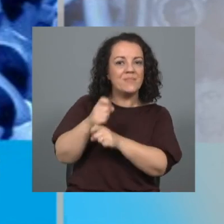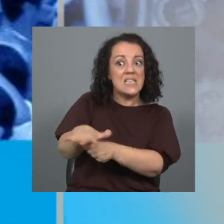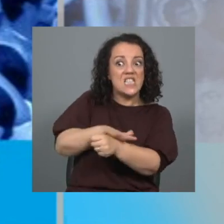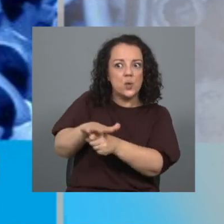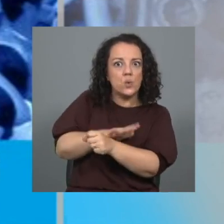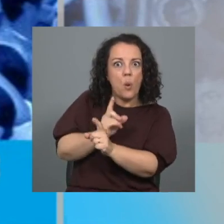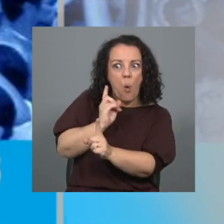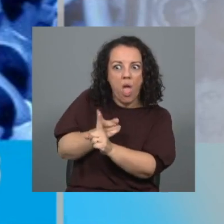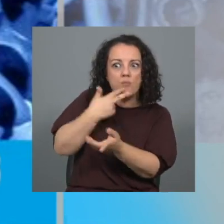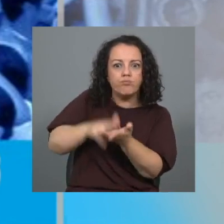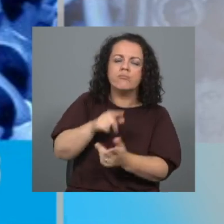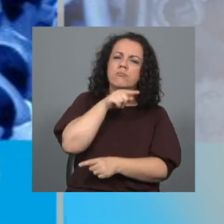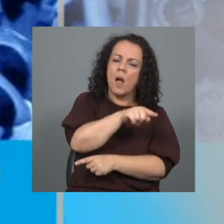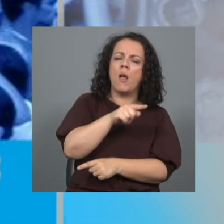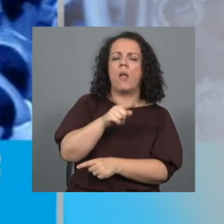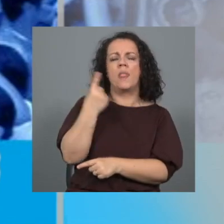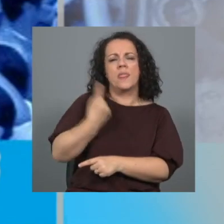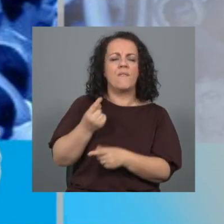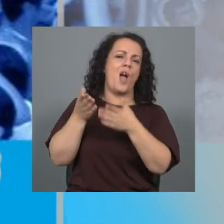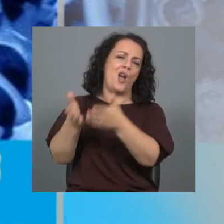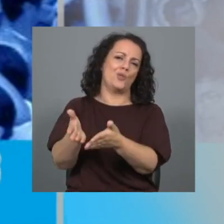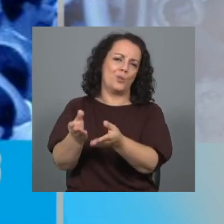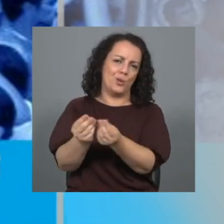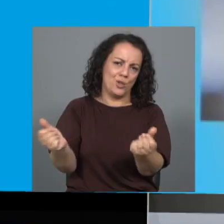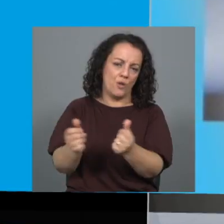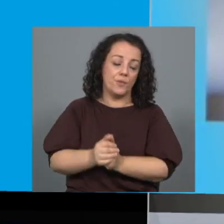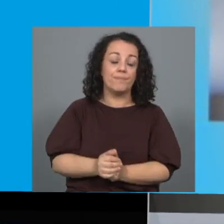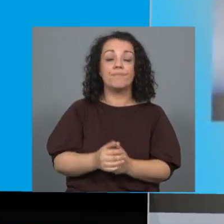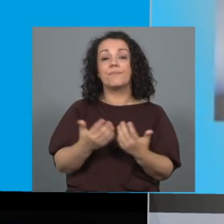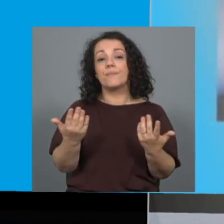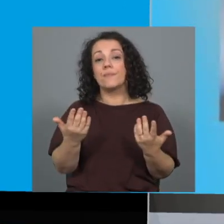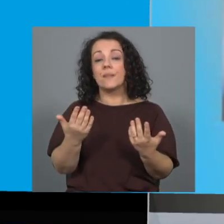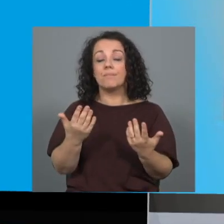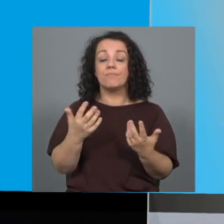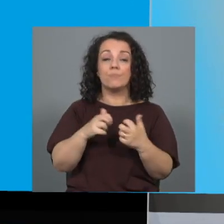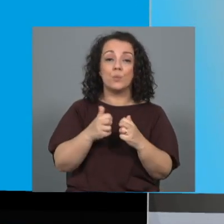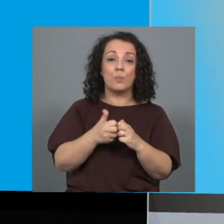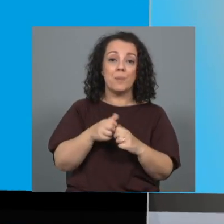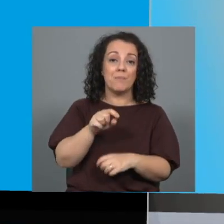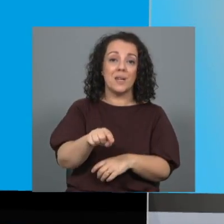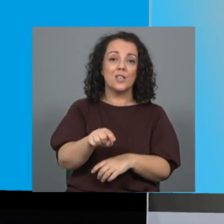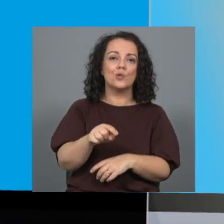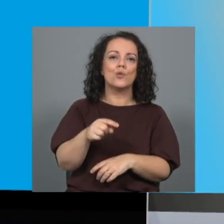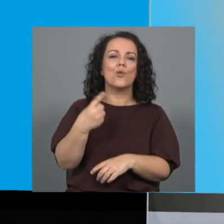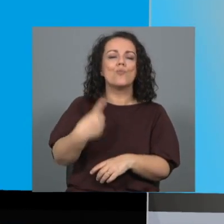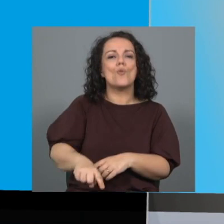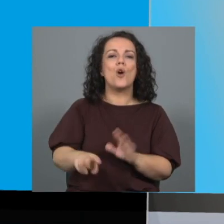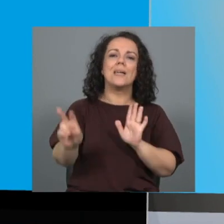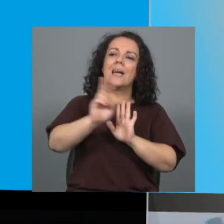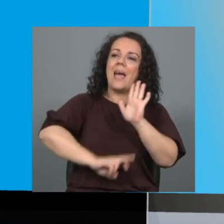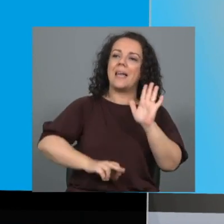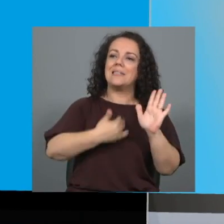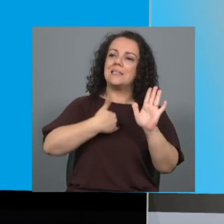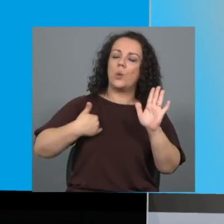devem ajudar a lidar. A questão é que não é uma mera questão de regras ou de situação sanitária,